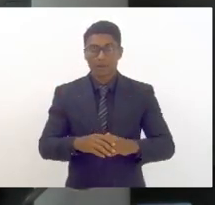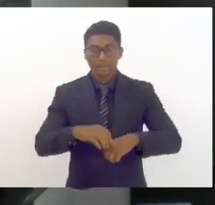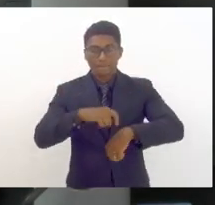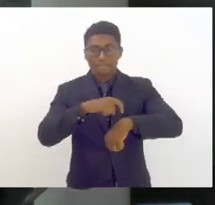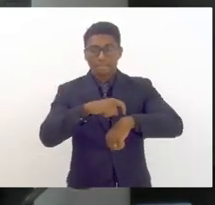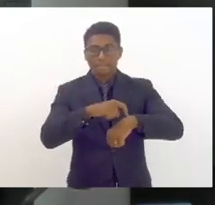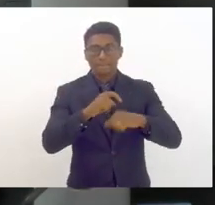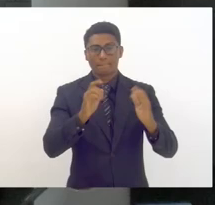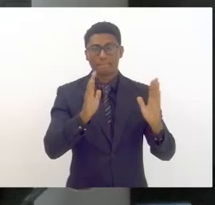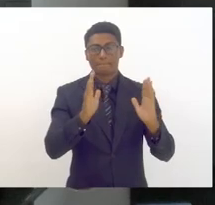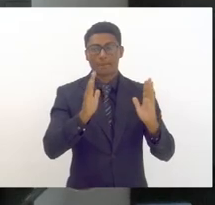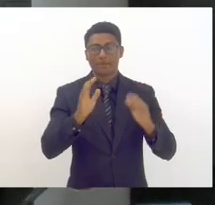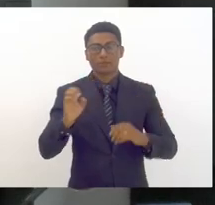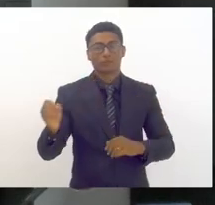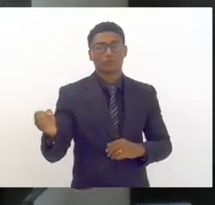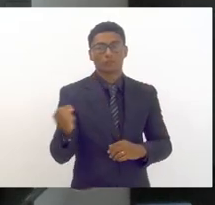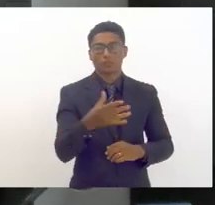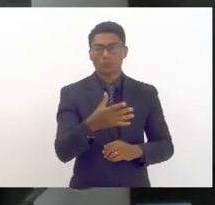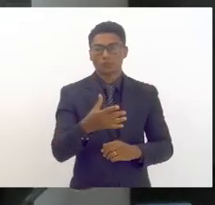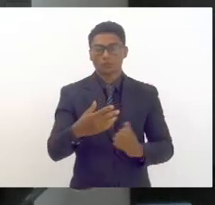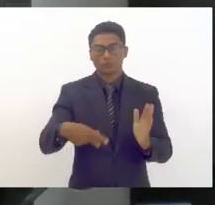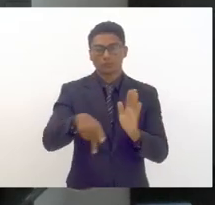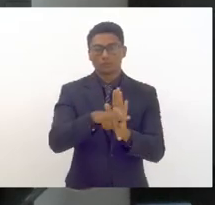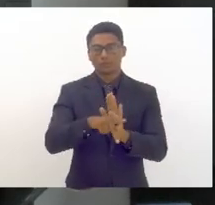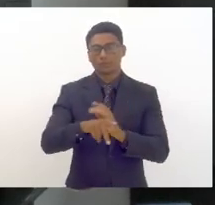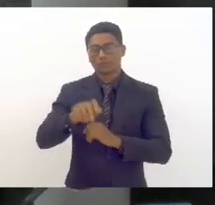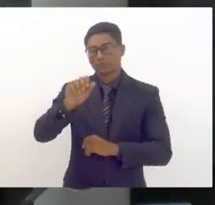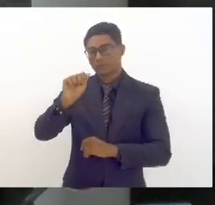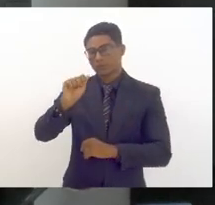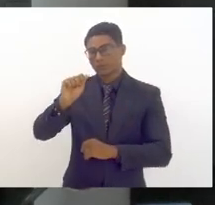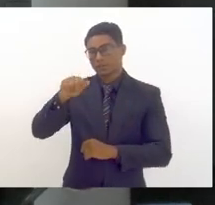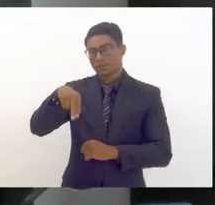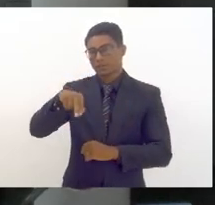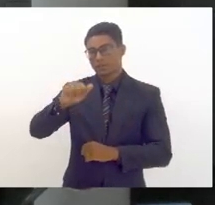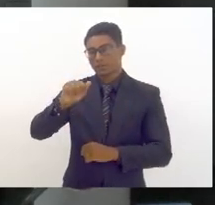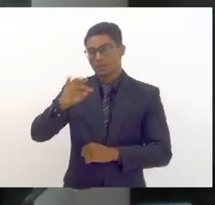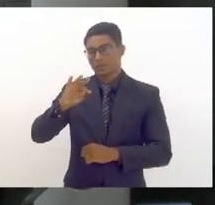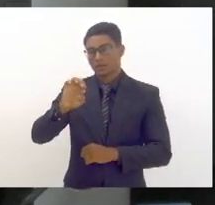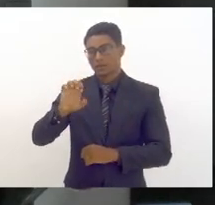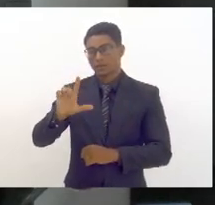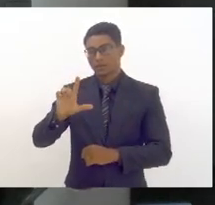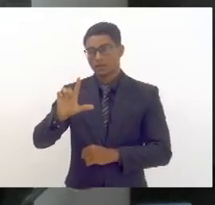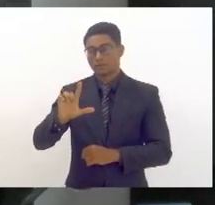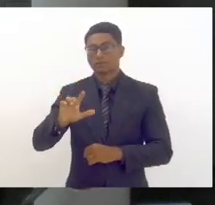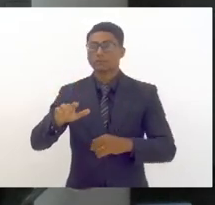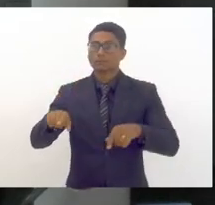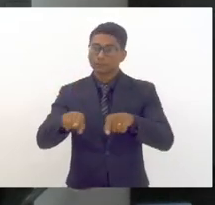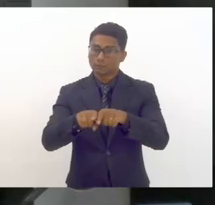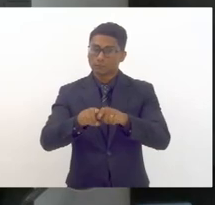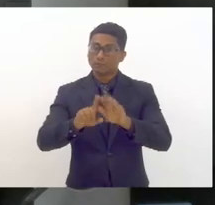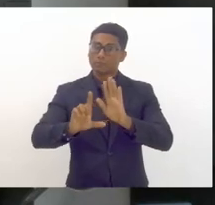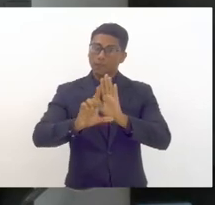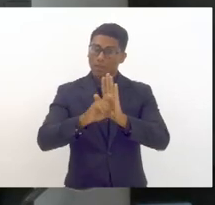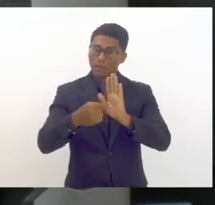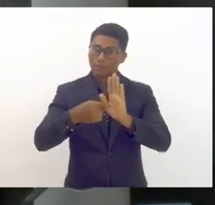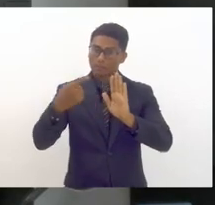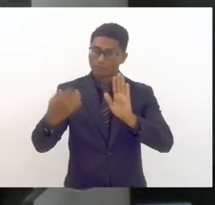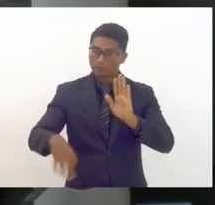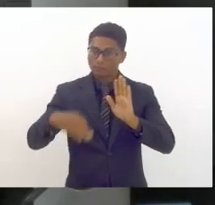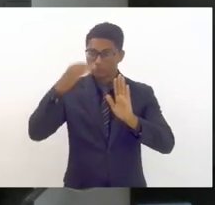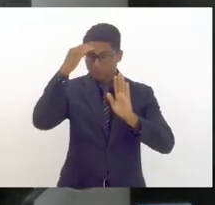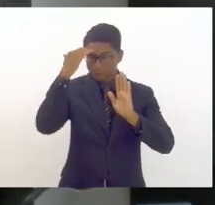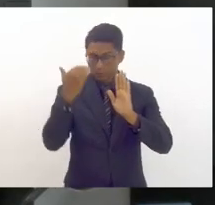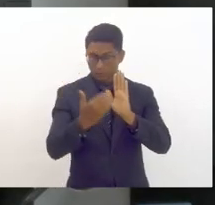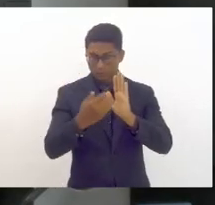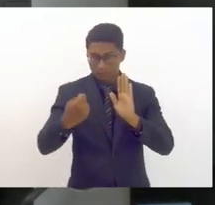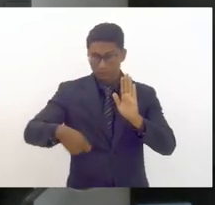que foi também concedido pela Anatel, mas posteriormente à vigência da lei. Então, eu queria